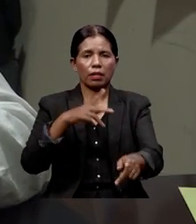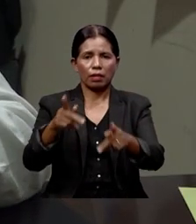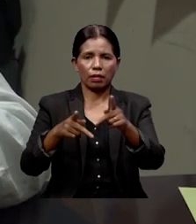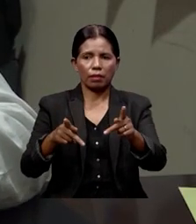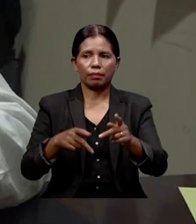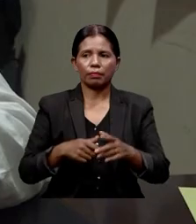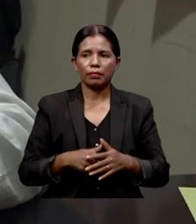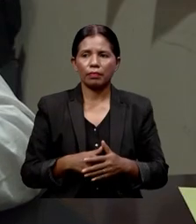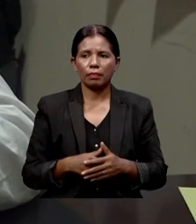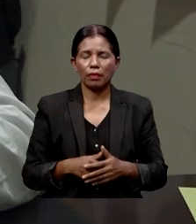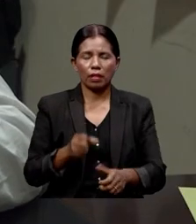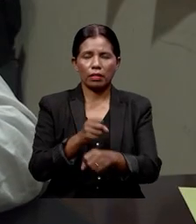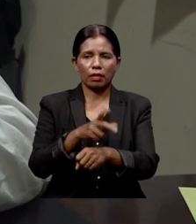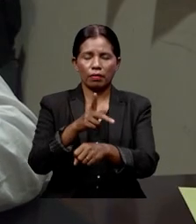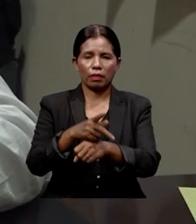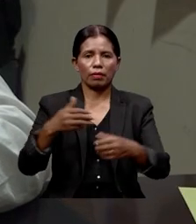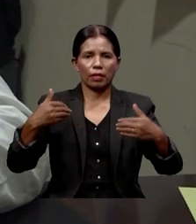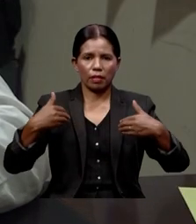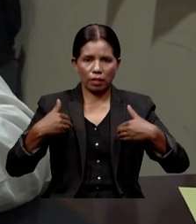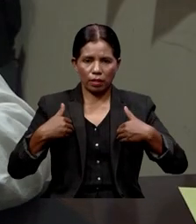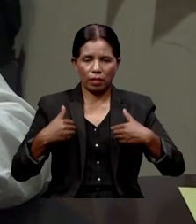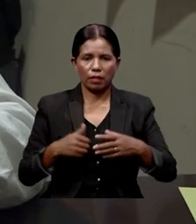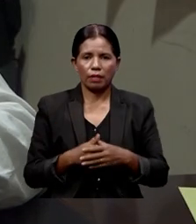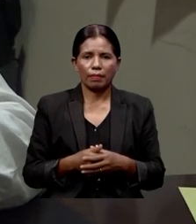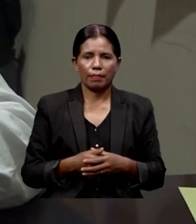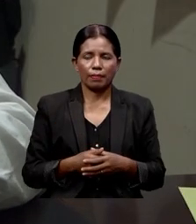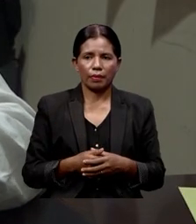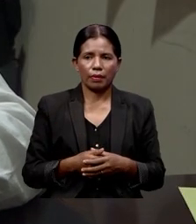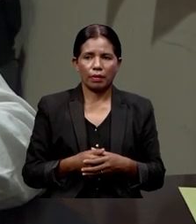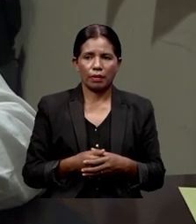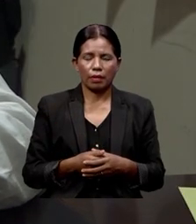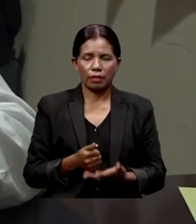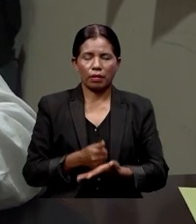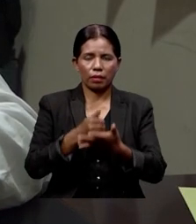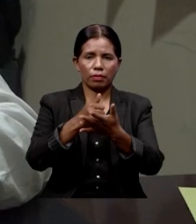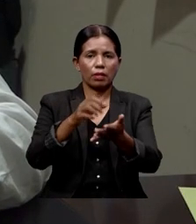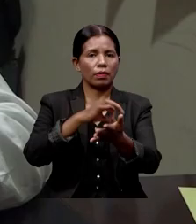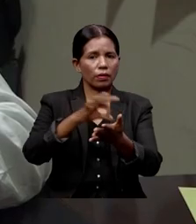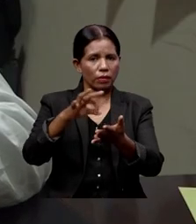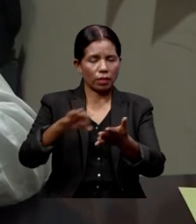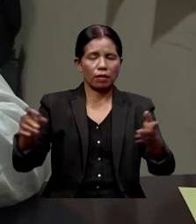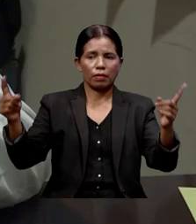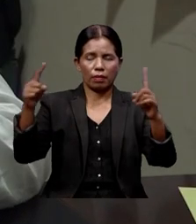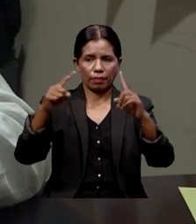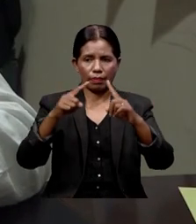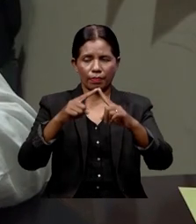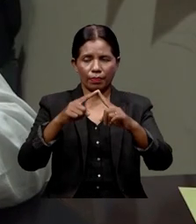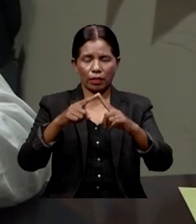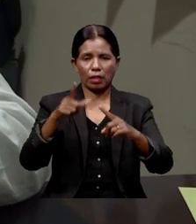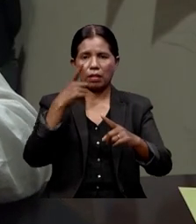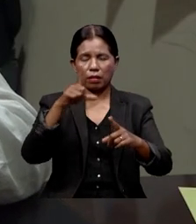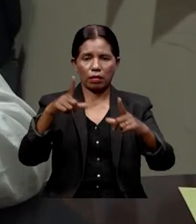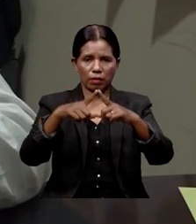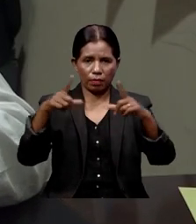e se for para ir a plano, tu facilita a formação língua